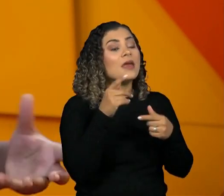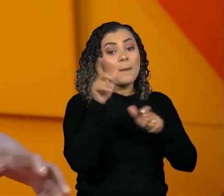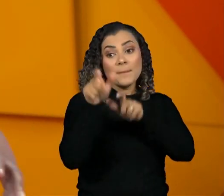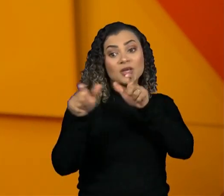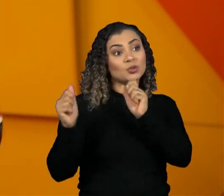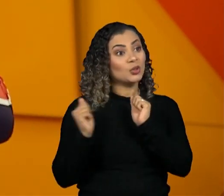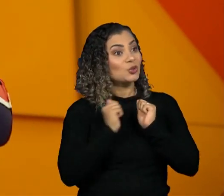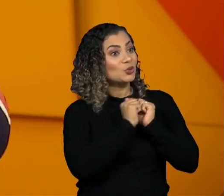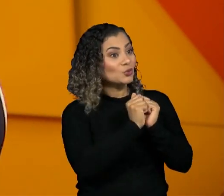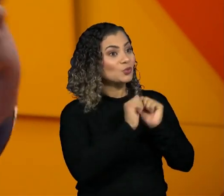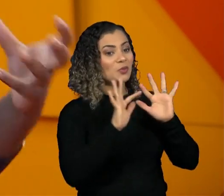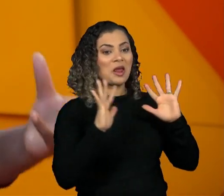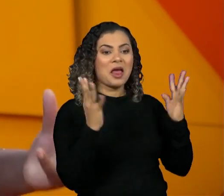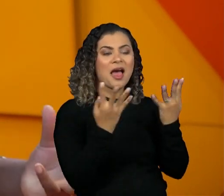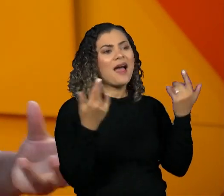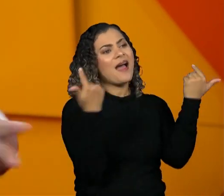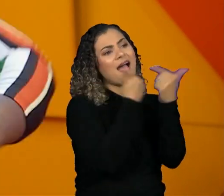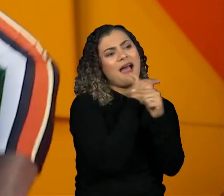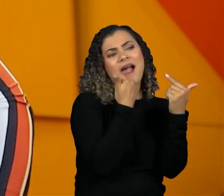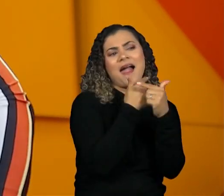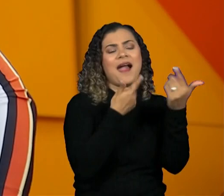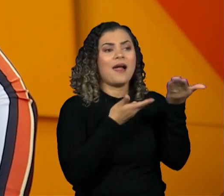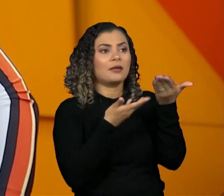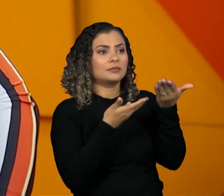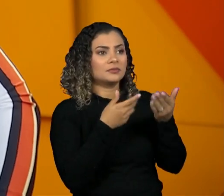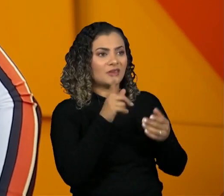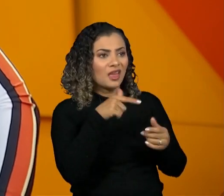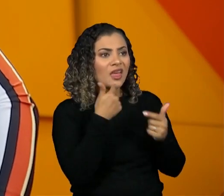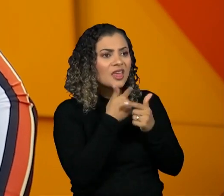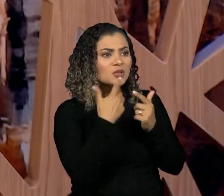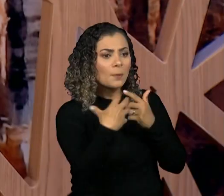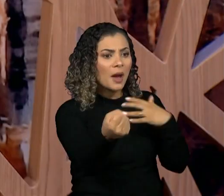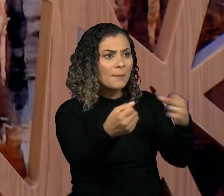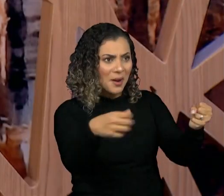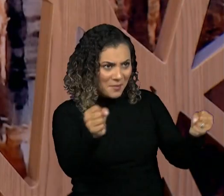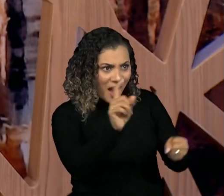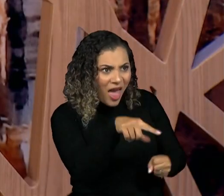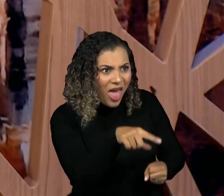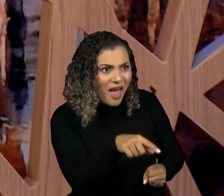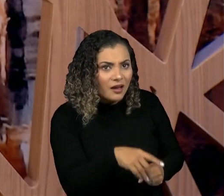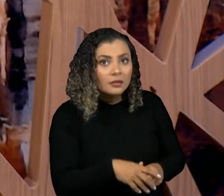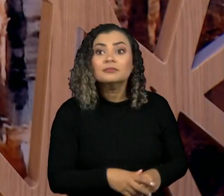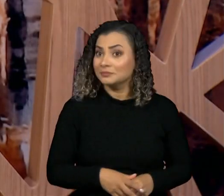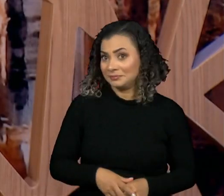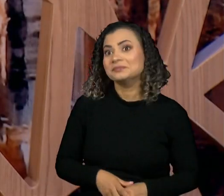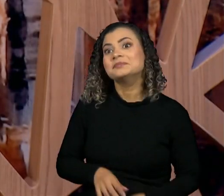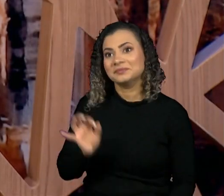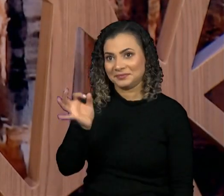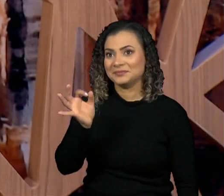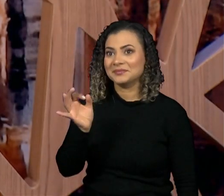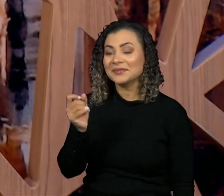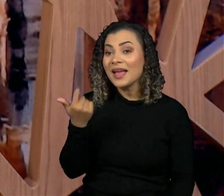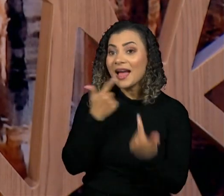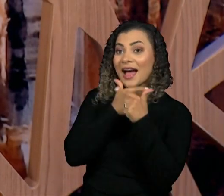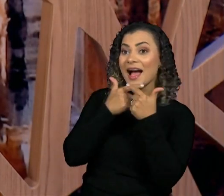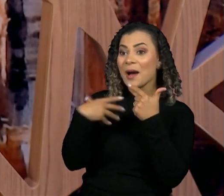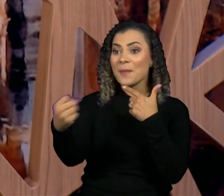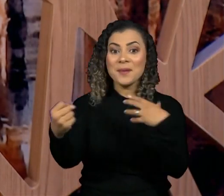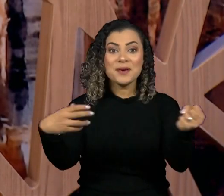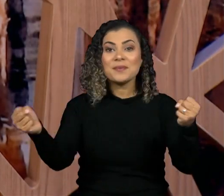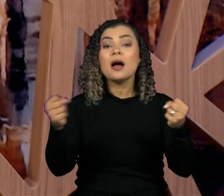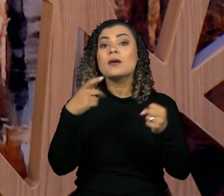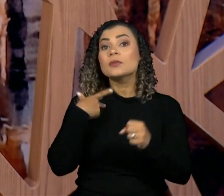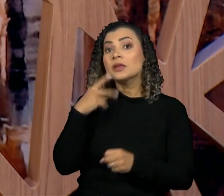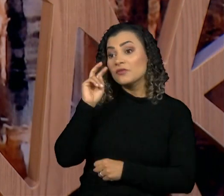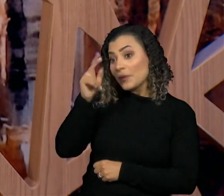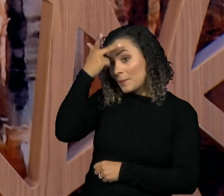ao meu redor também riam muito. Riso é contagioso? É contagioso, não tem como, né? A gente vê uma pessoa que